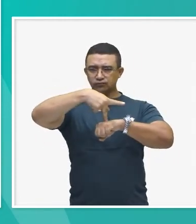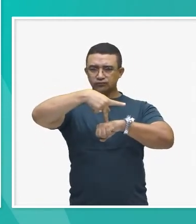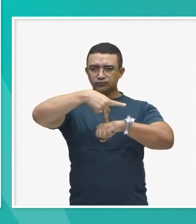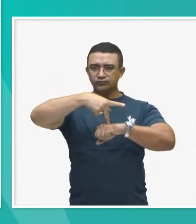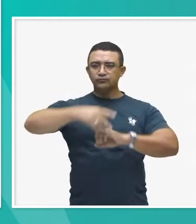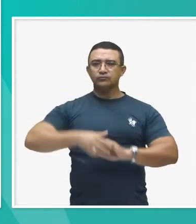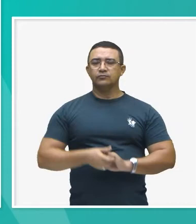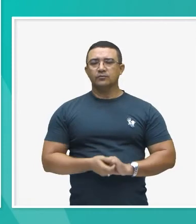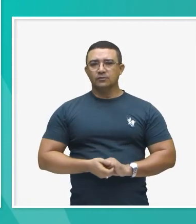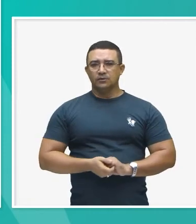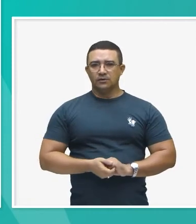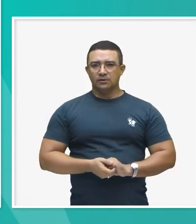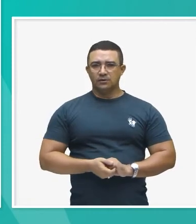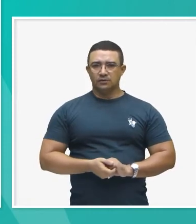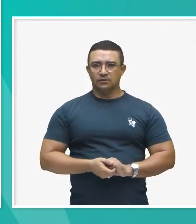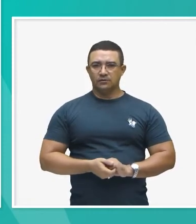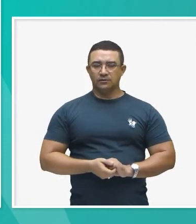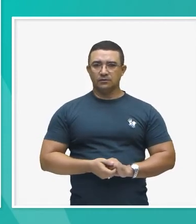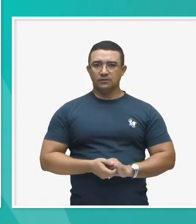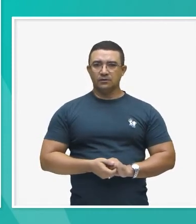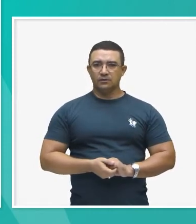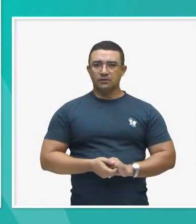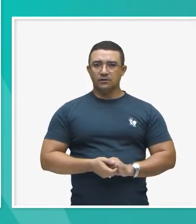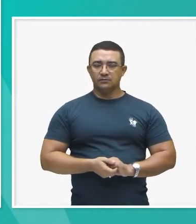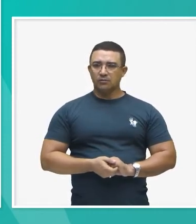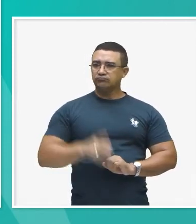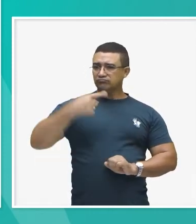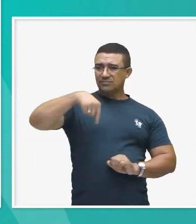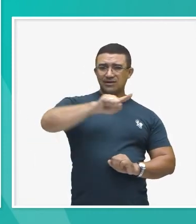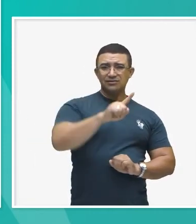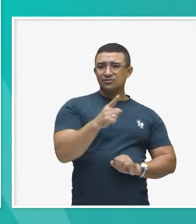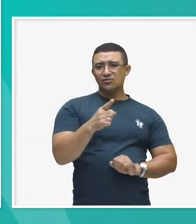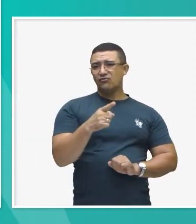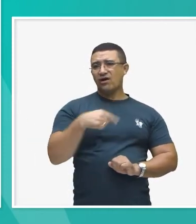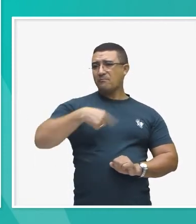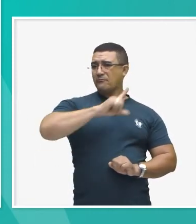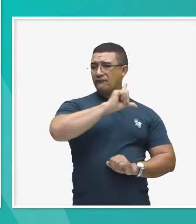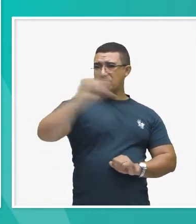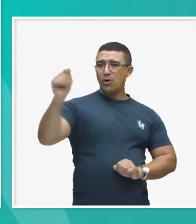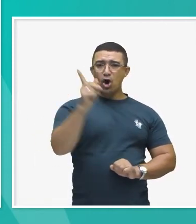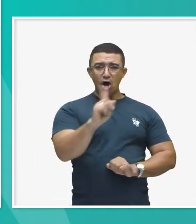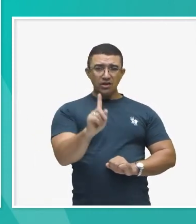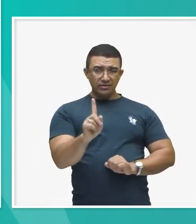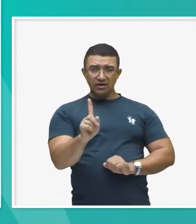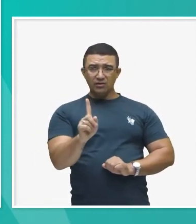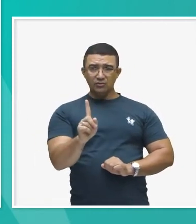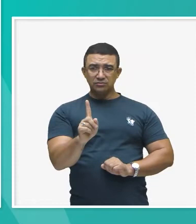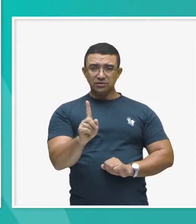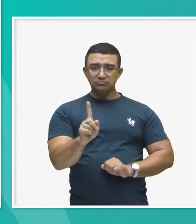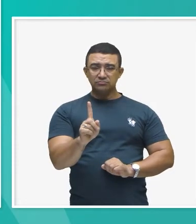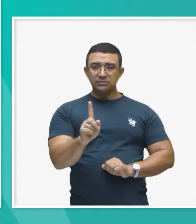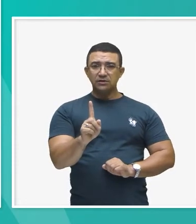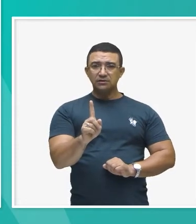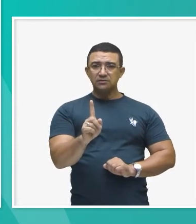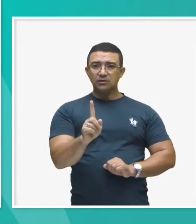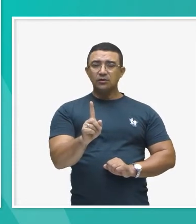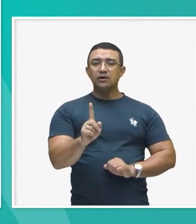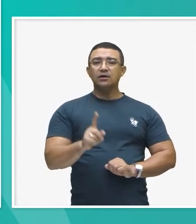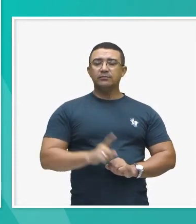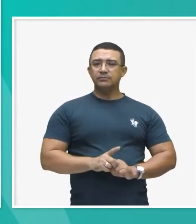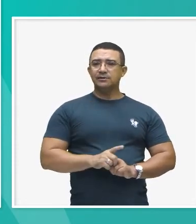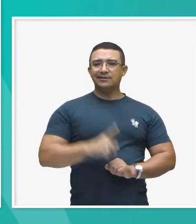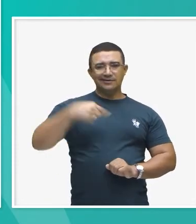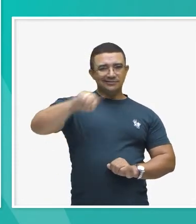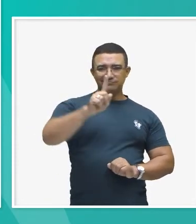frase bem grande, né, que quer dizer o seguinte: eles não estão indo embora, né? Ali a Vitória e o Solomon falam, eles